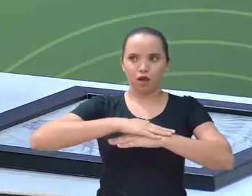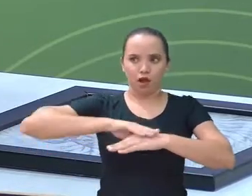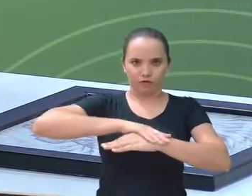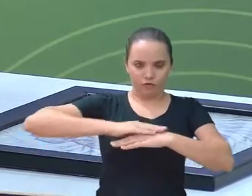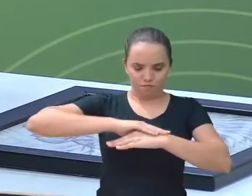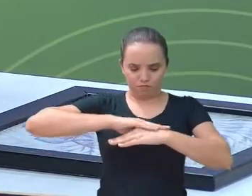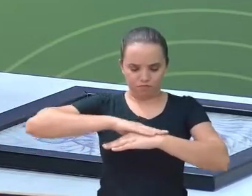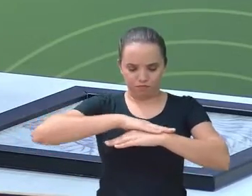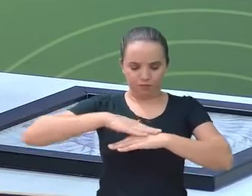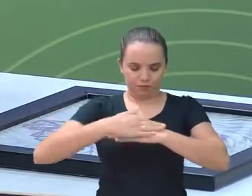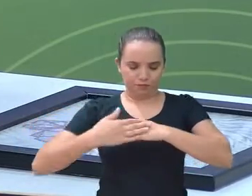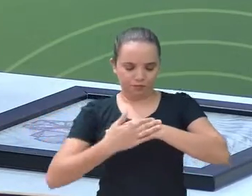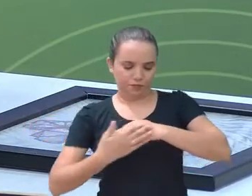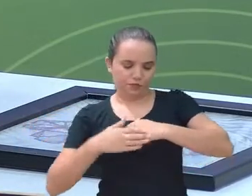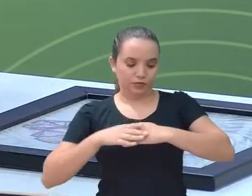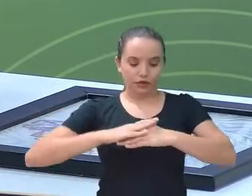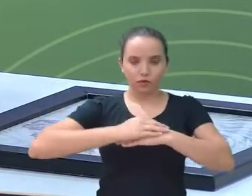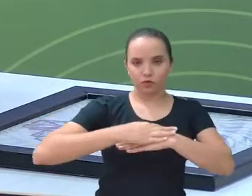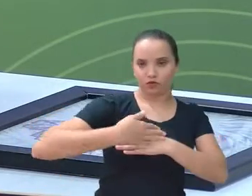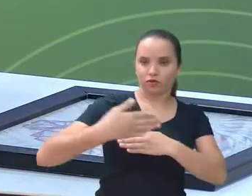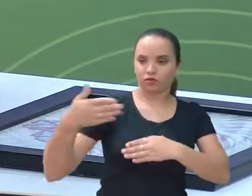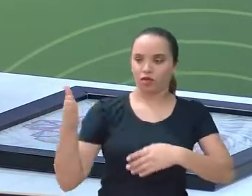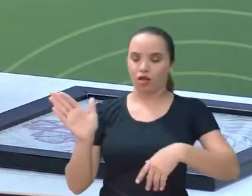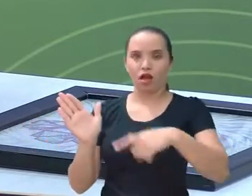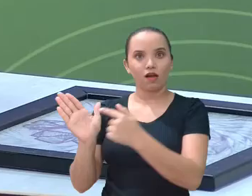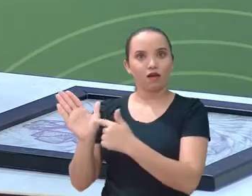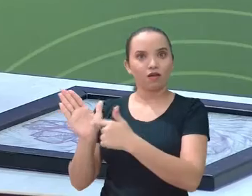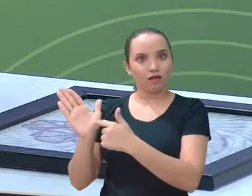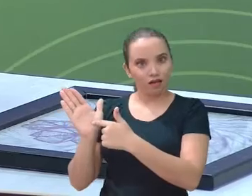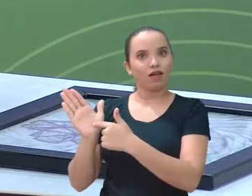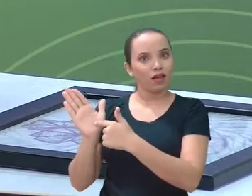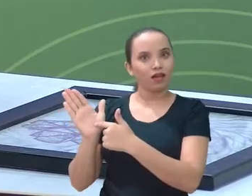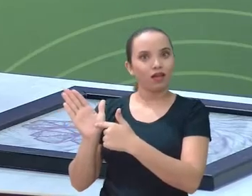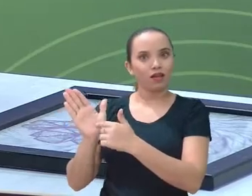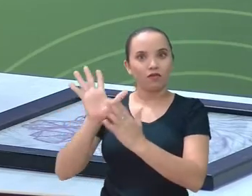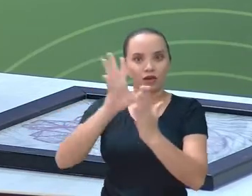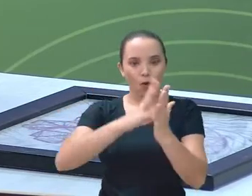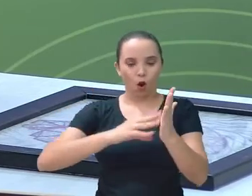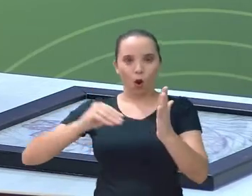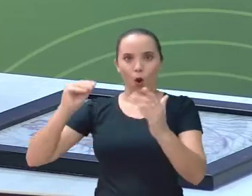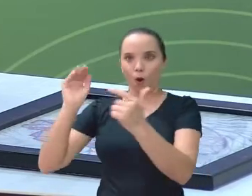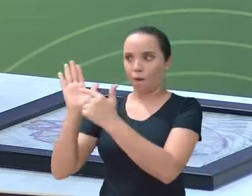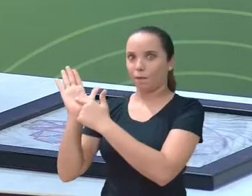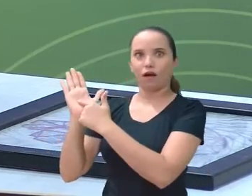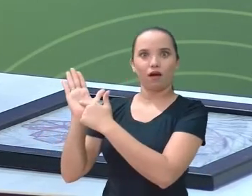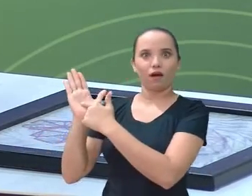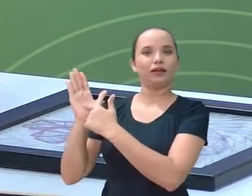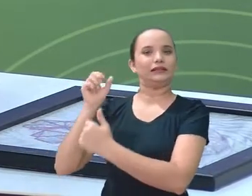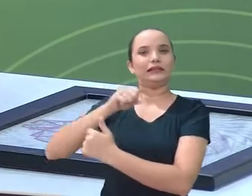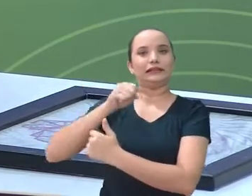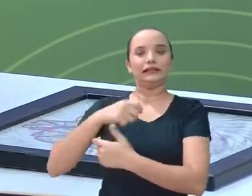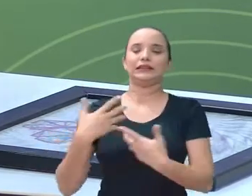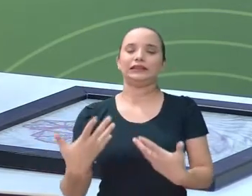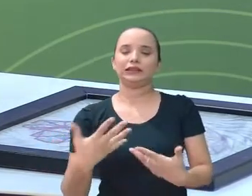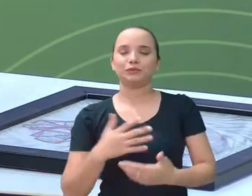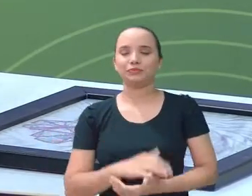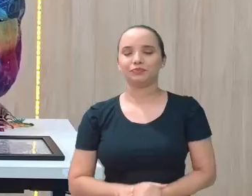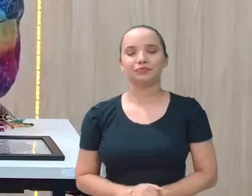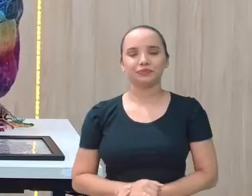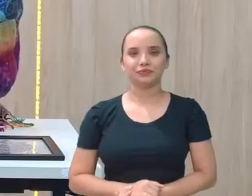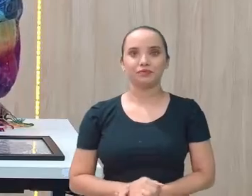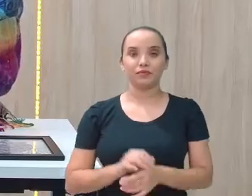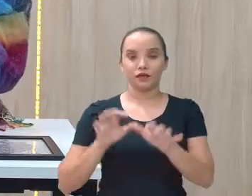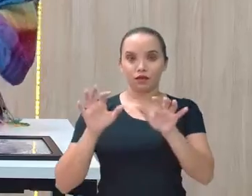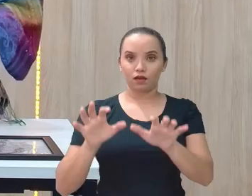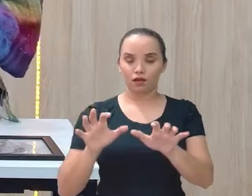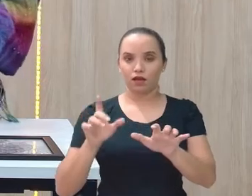prensa direitinho com a mão. Quando você solta, está o desenho, tá? E isso, nós vamos